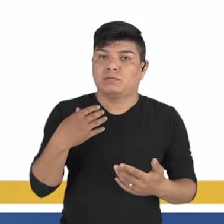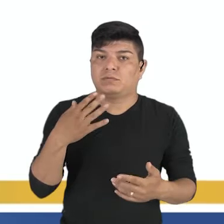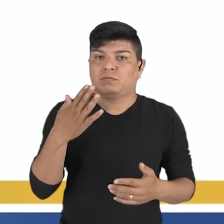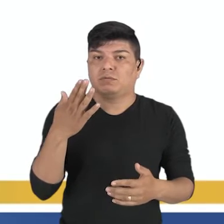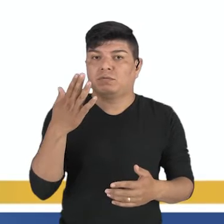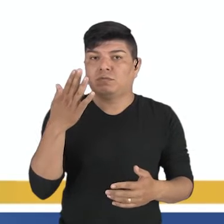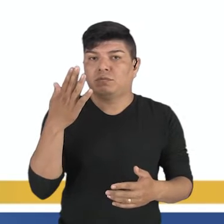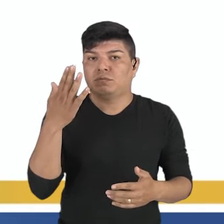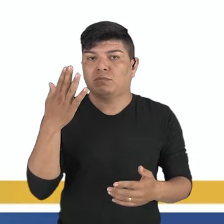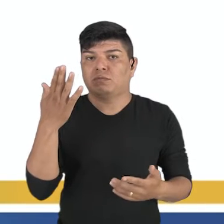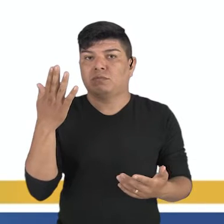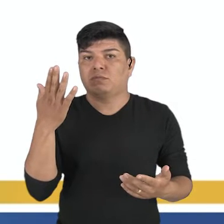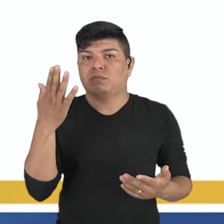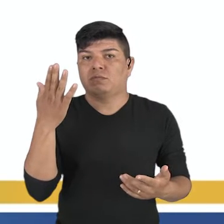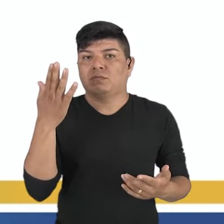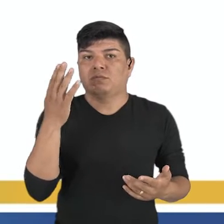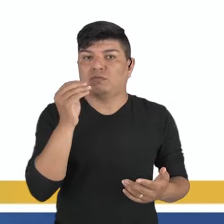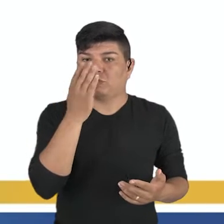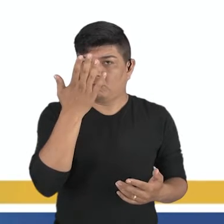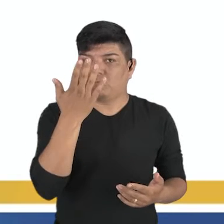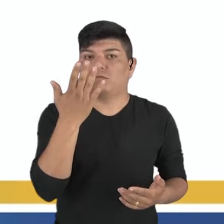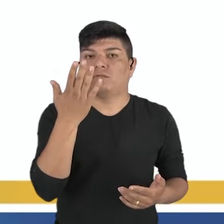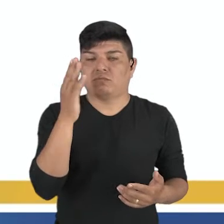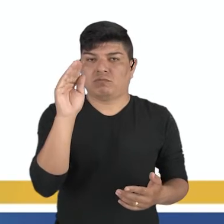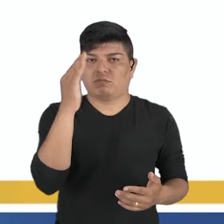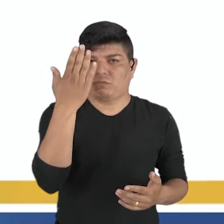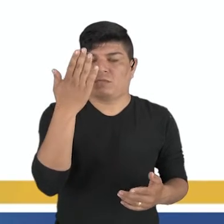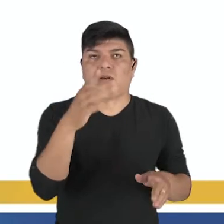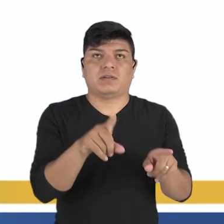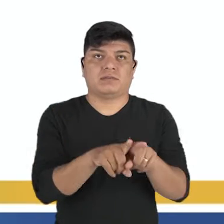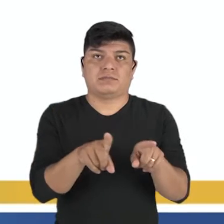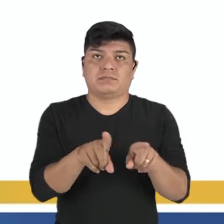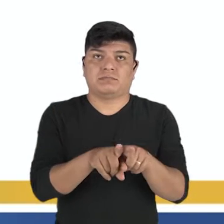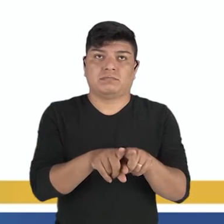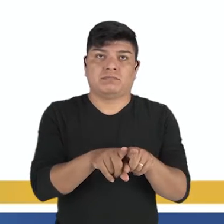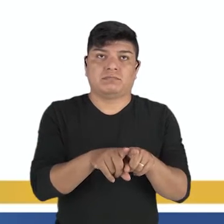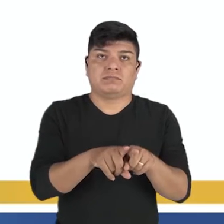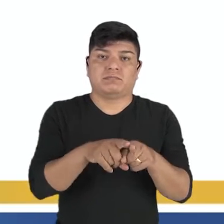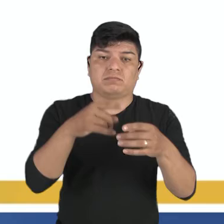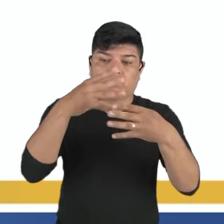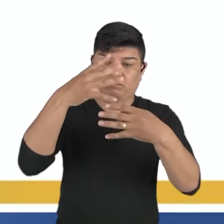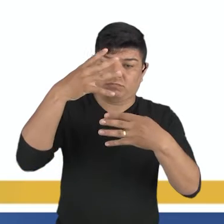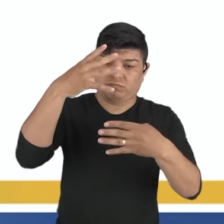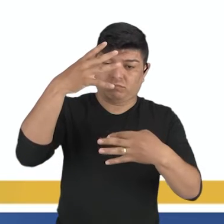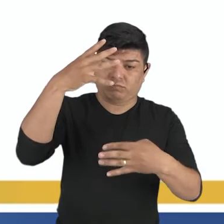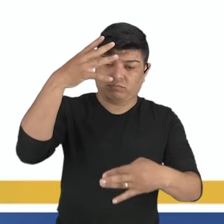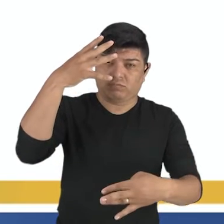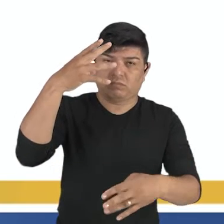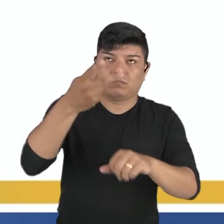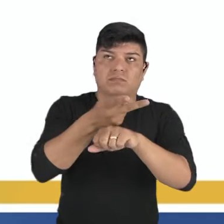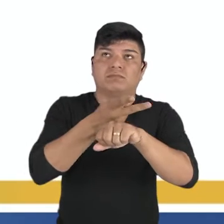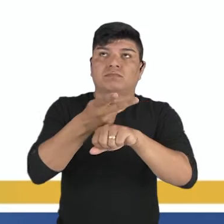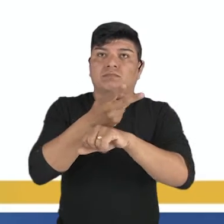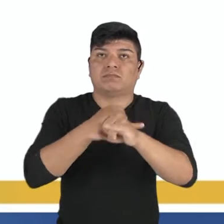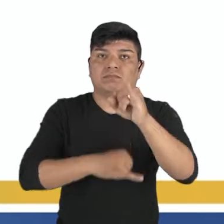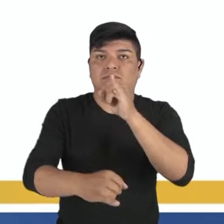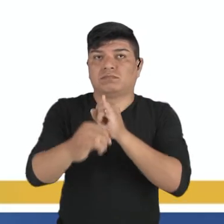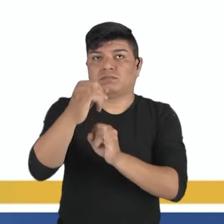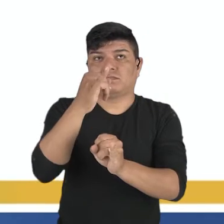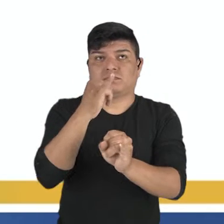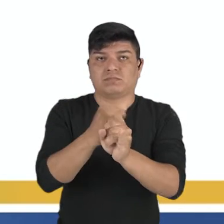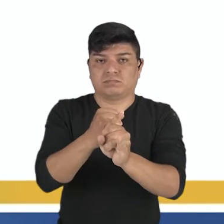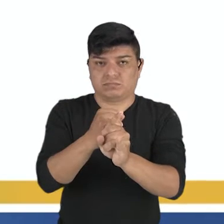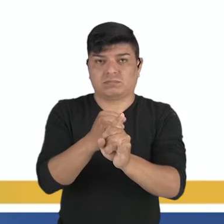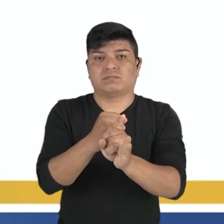aconselho vocês a pesquisarem, fazerem uma listinha, olharem na internet, coloquem assim,